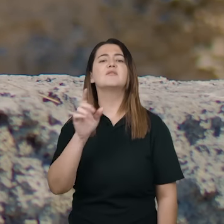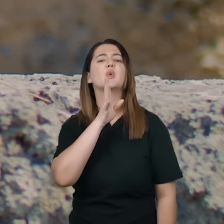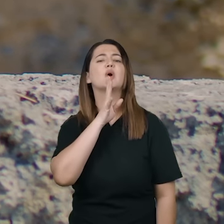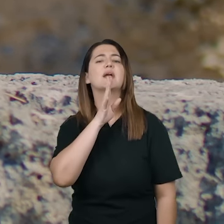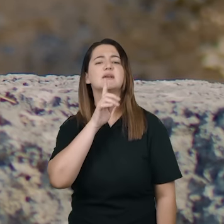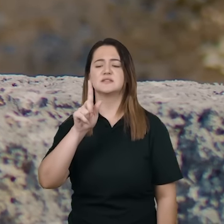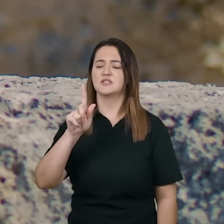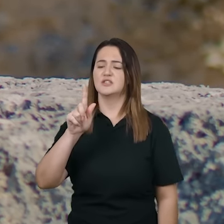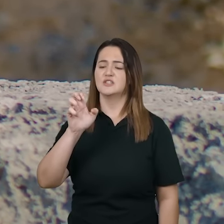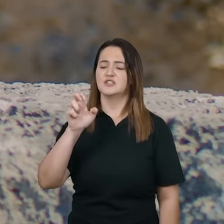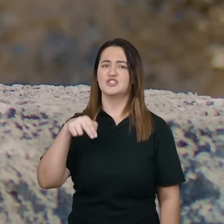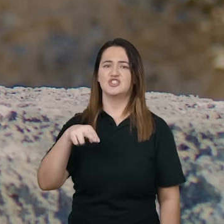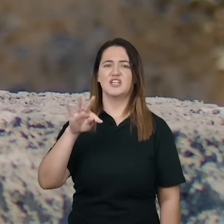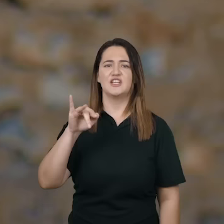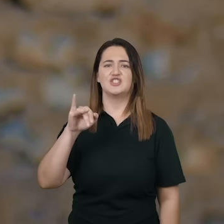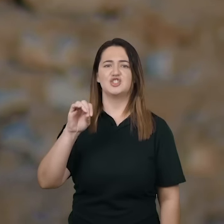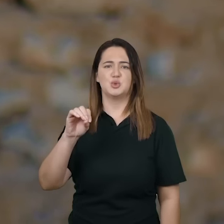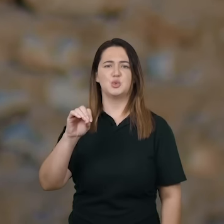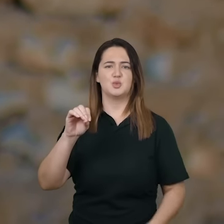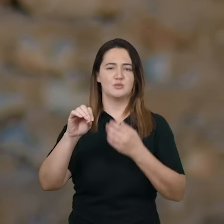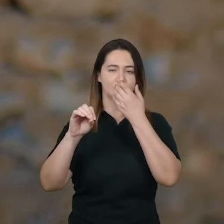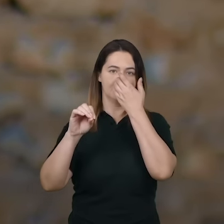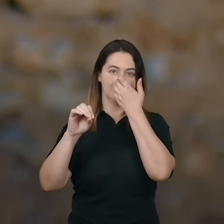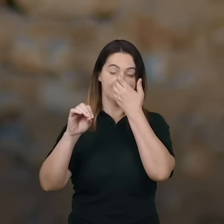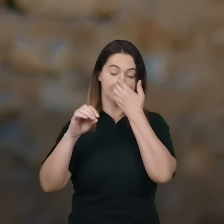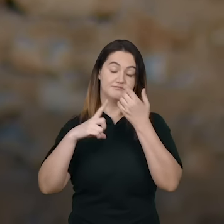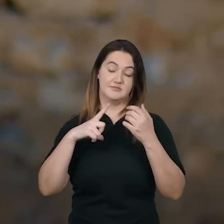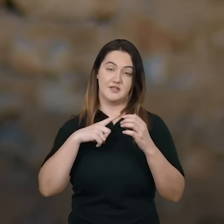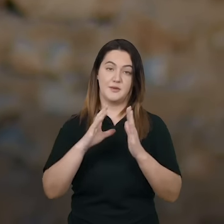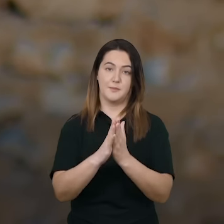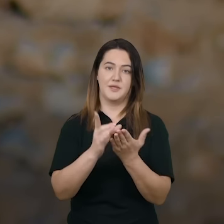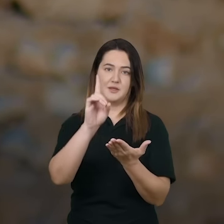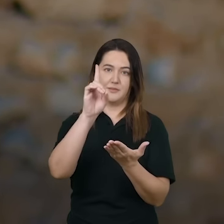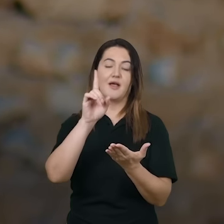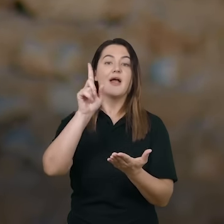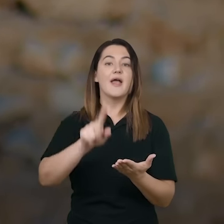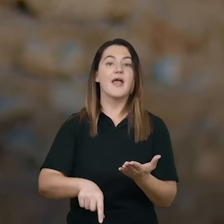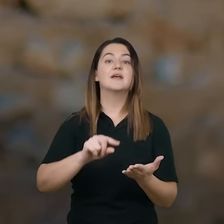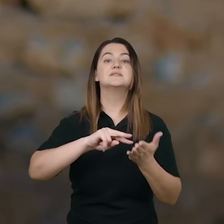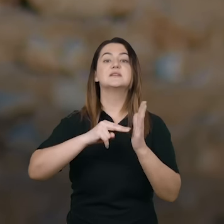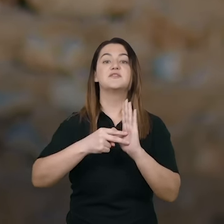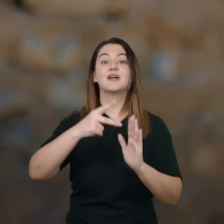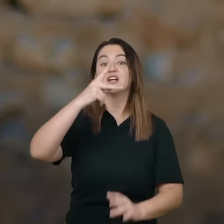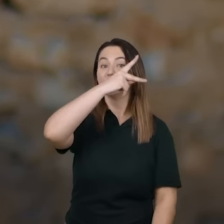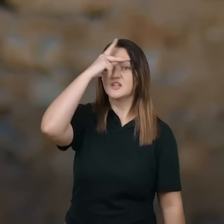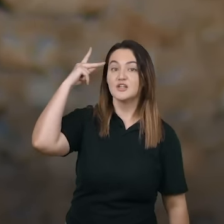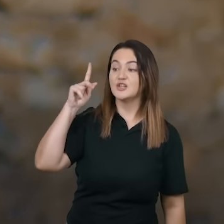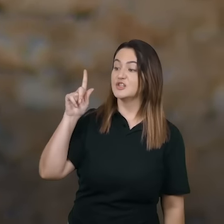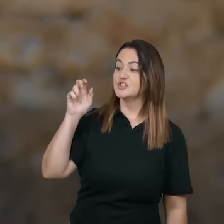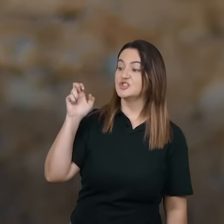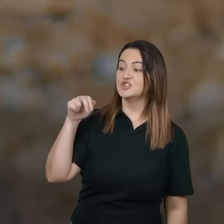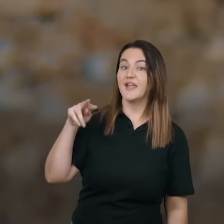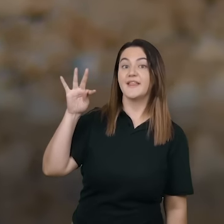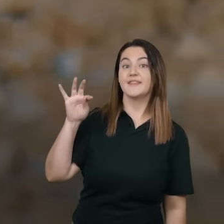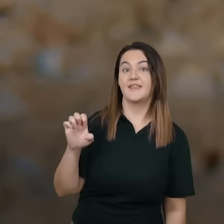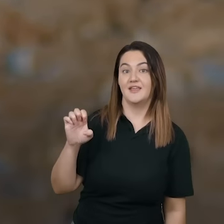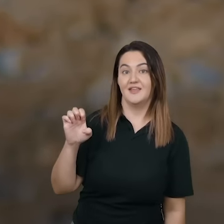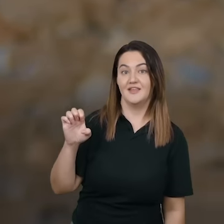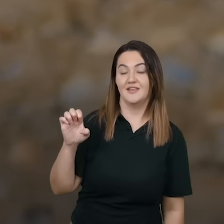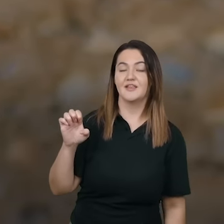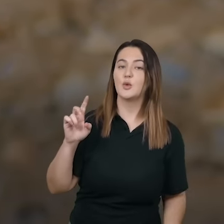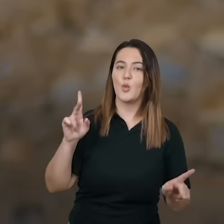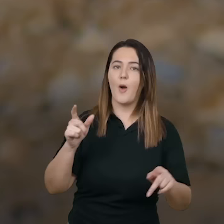gentílico ou gentios para você. A palavra gentil vem da palavra gentes. Era uma forma que a